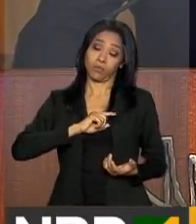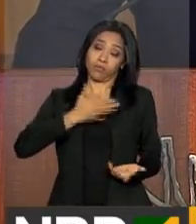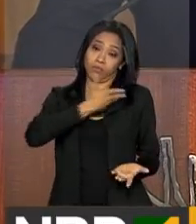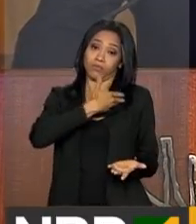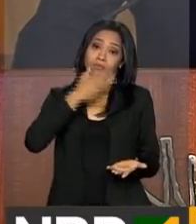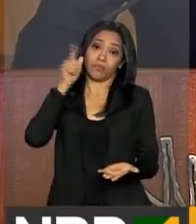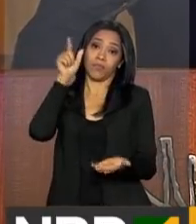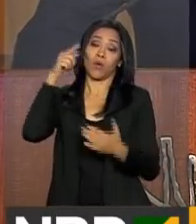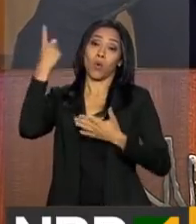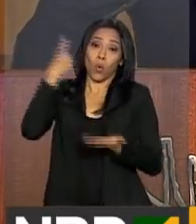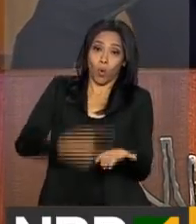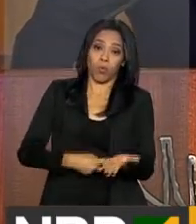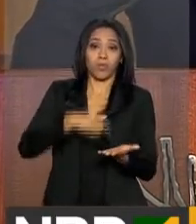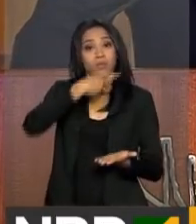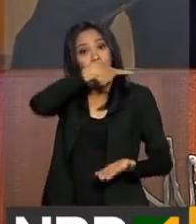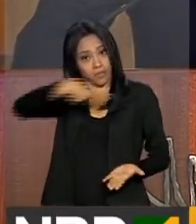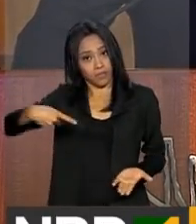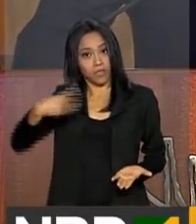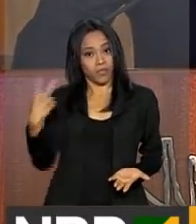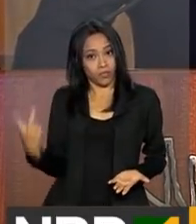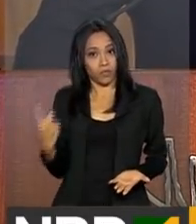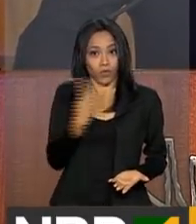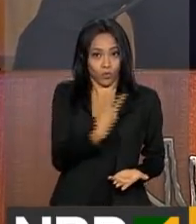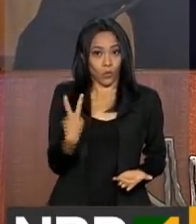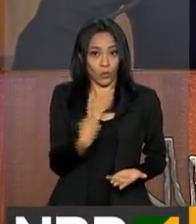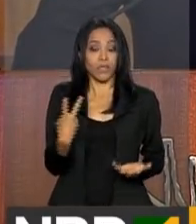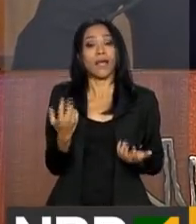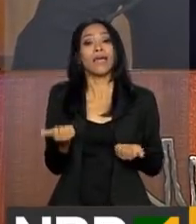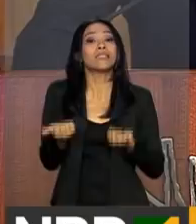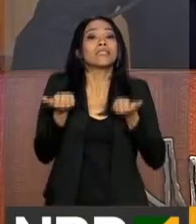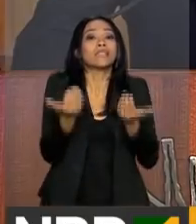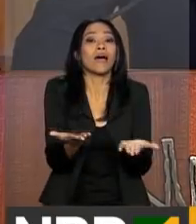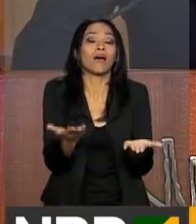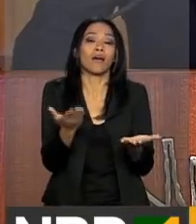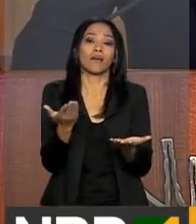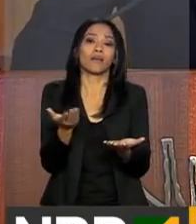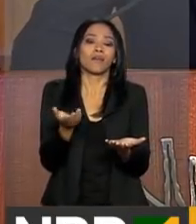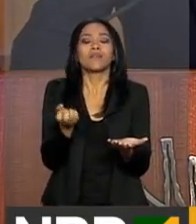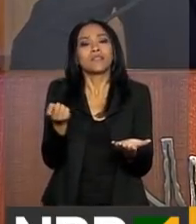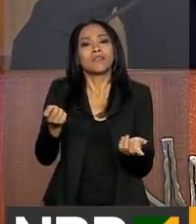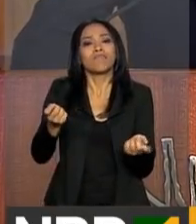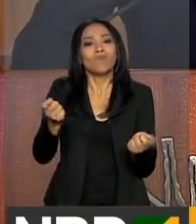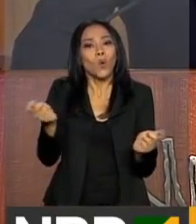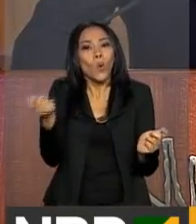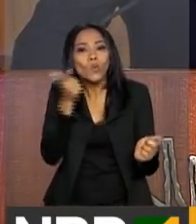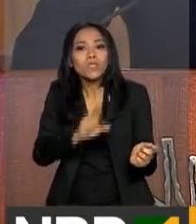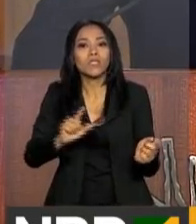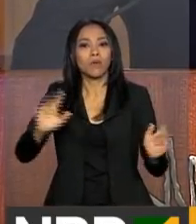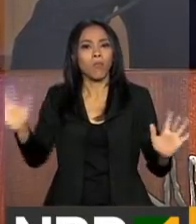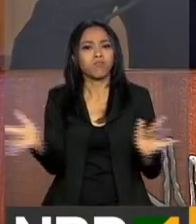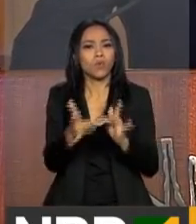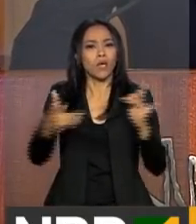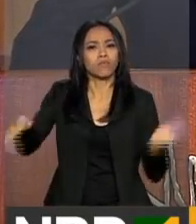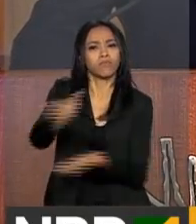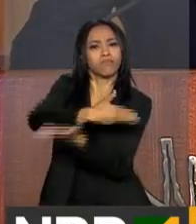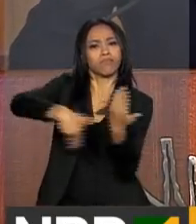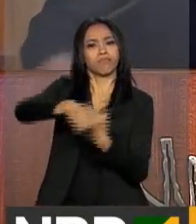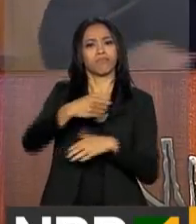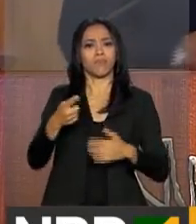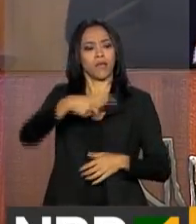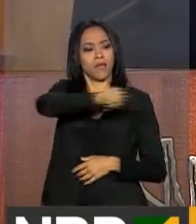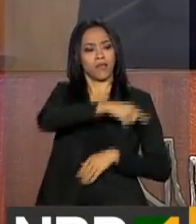governo é continuar criando as melhores condições para intensificar essas relações. Aliás, o